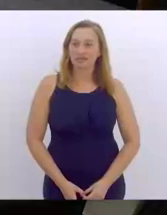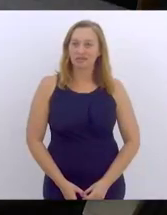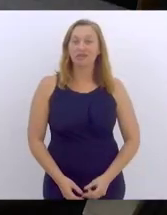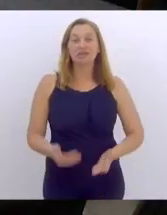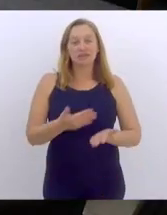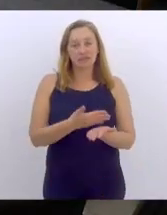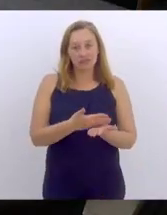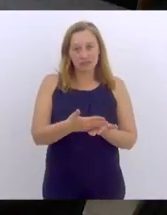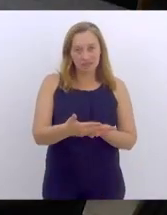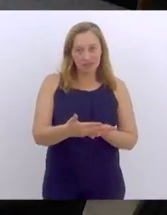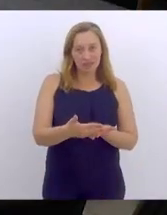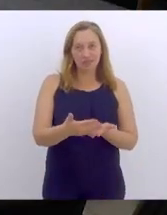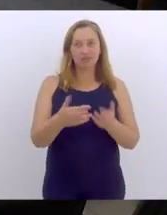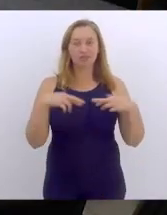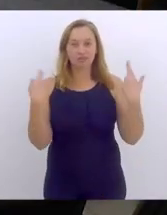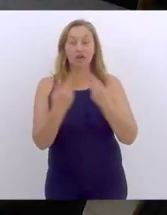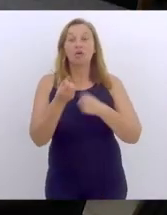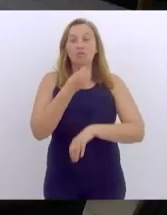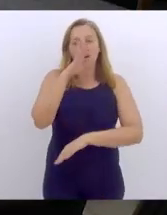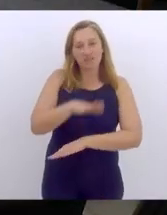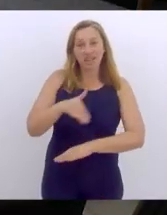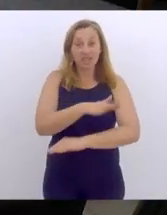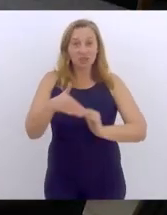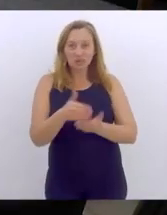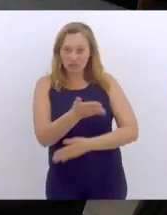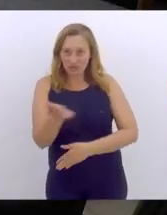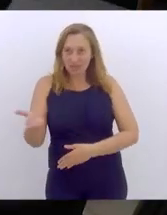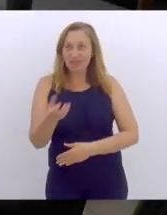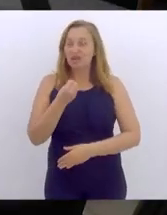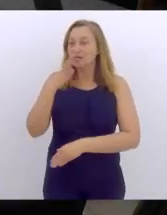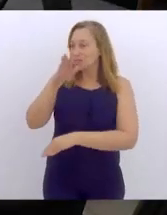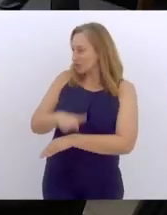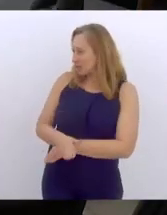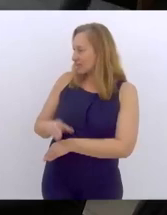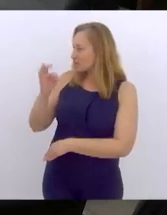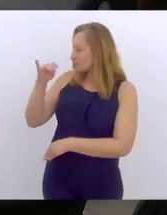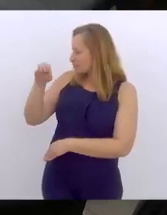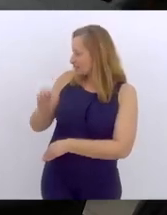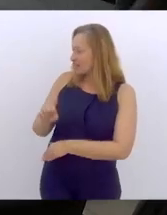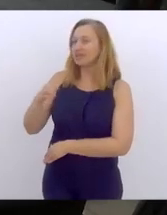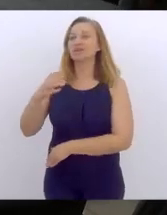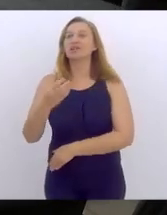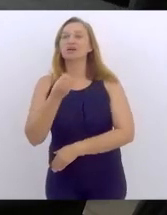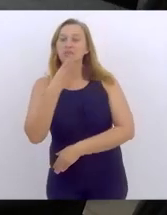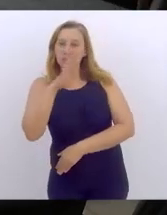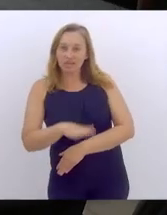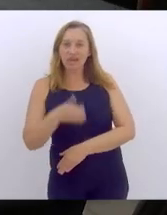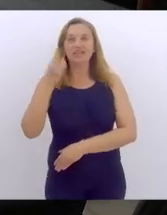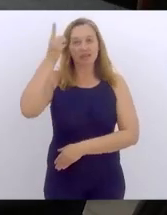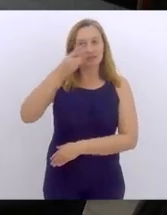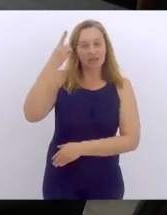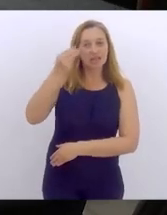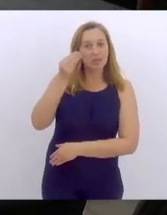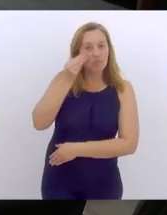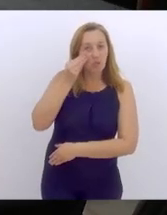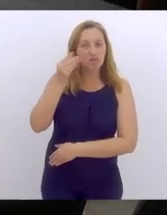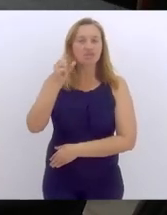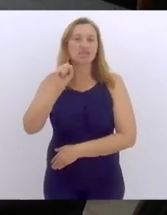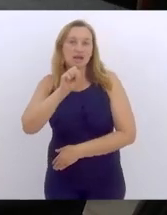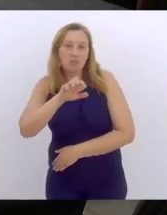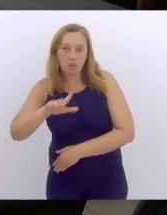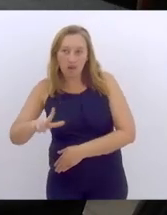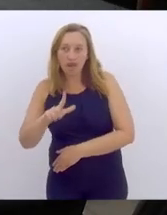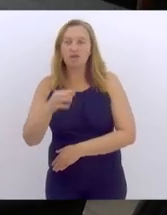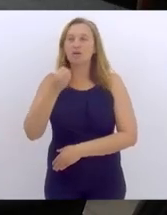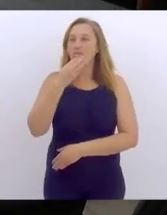Está reaberta a sessão. Boa tarde a todas e todos. Boa tarde, subtenente. Boa tarde, deputada Mônica, deputado Samuel.